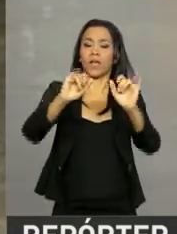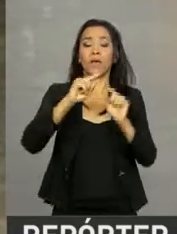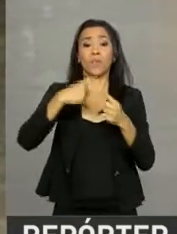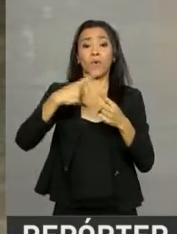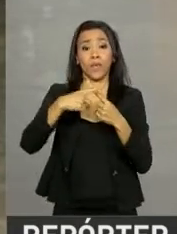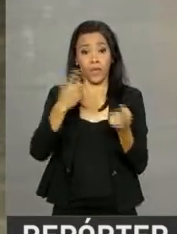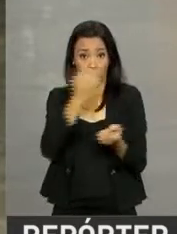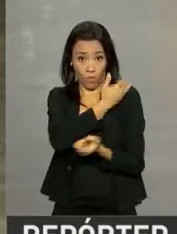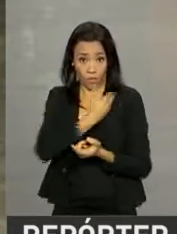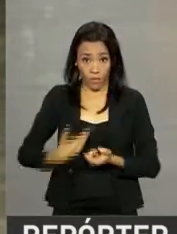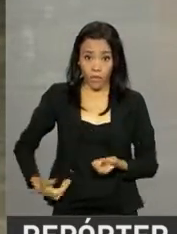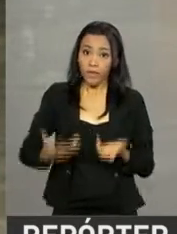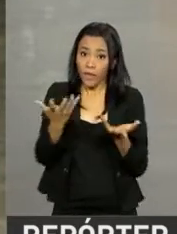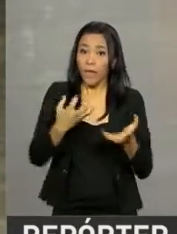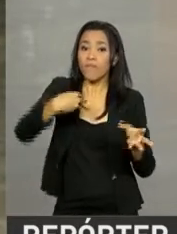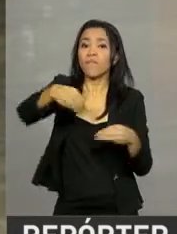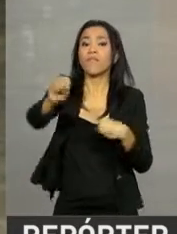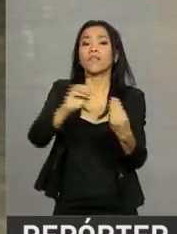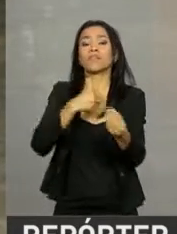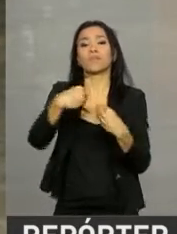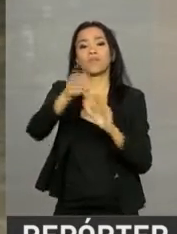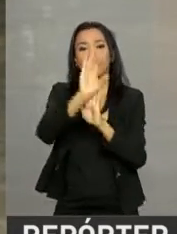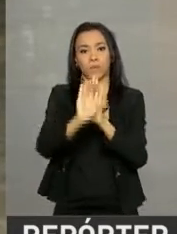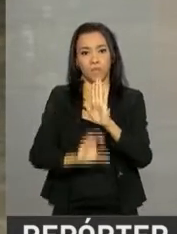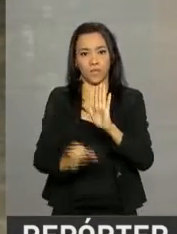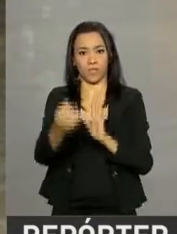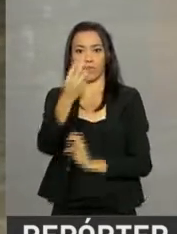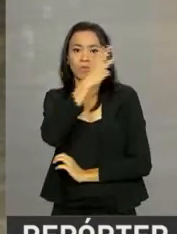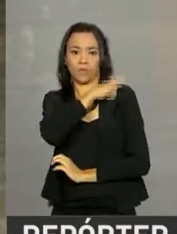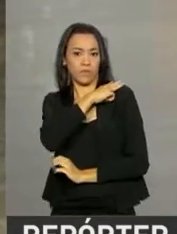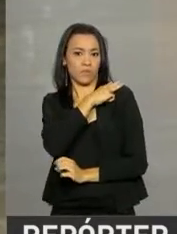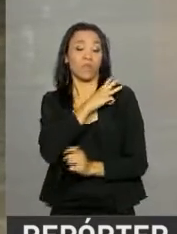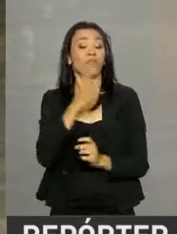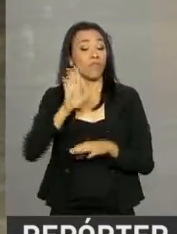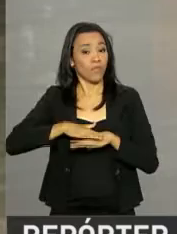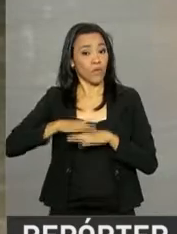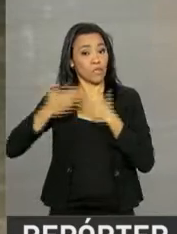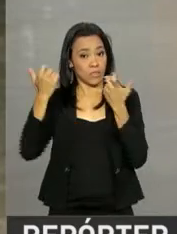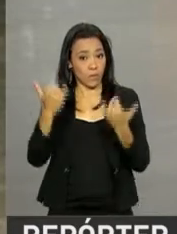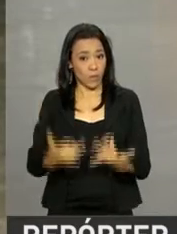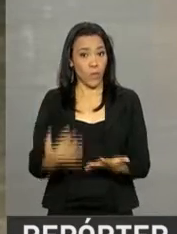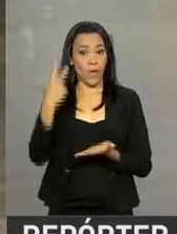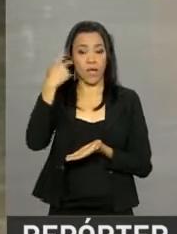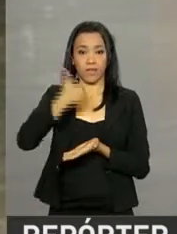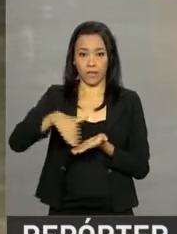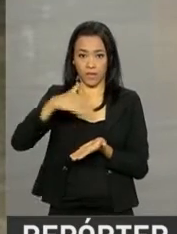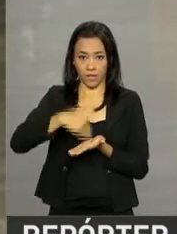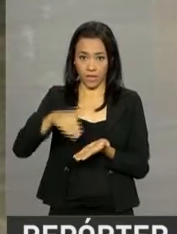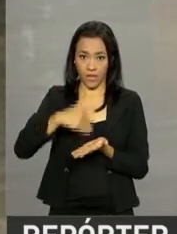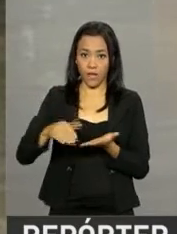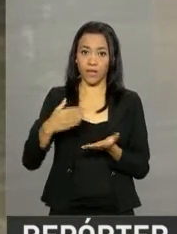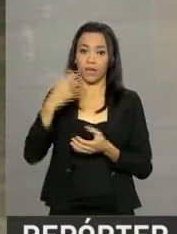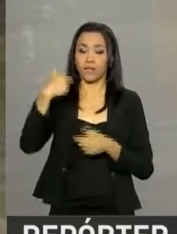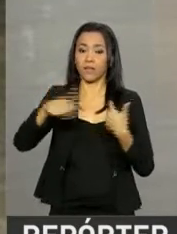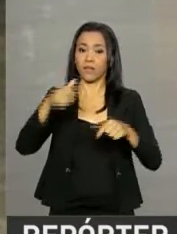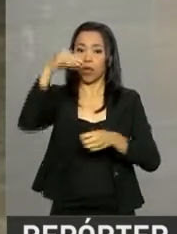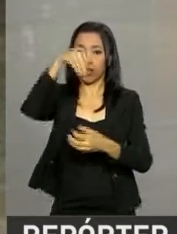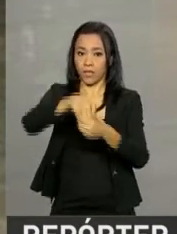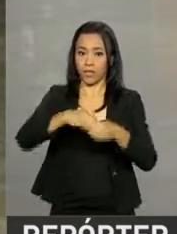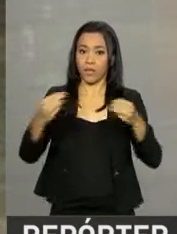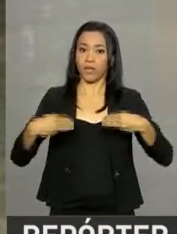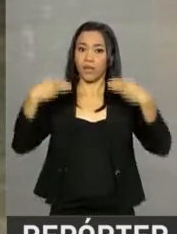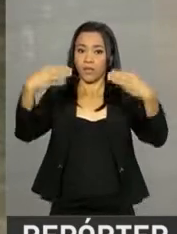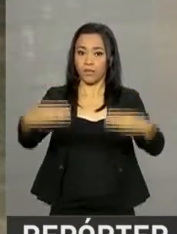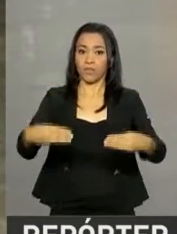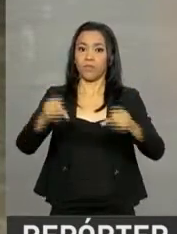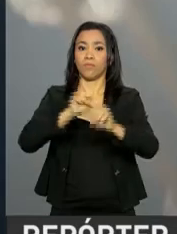flexibilizar o currículo do ensino médio foi o que explicou a secretária executiva do ministério da educação maria helena de castro vamos